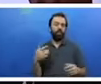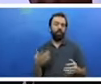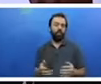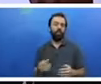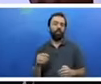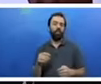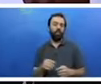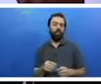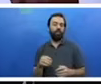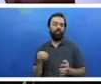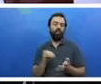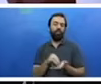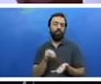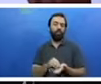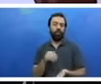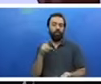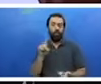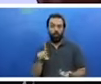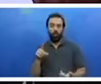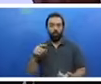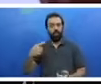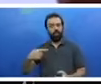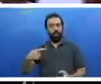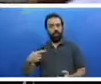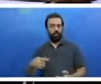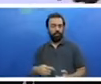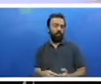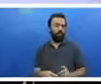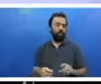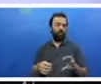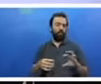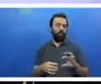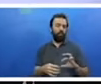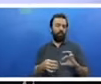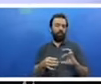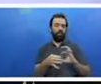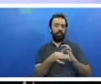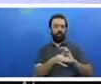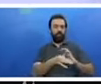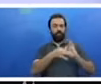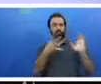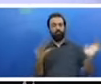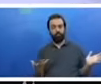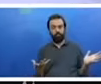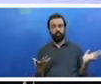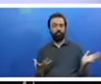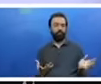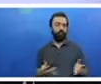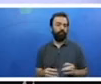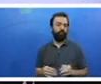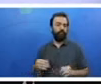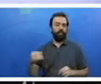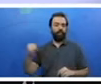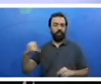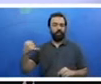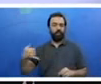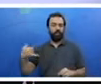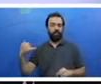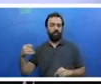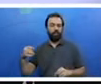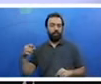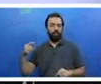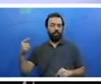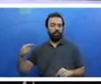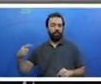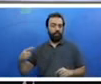para ficar com 8. Então, essa ligação aqui, ela se rompe, ele libera um elétron e esse elétron aqui vai se ligar